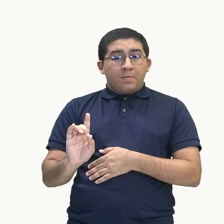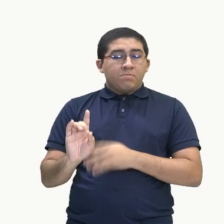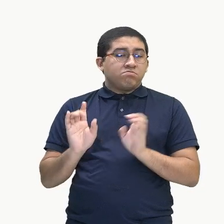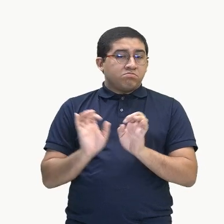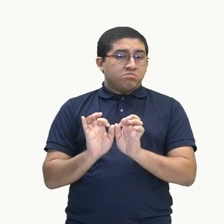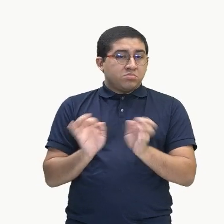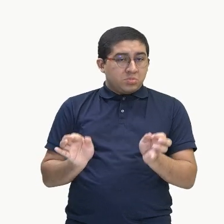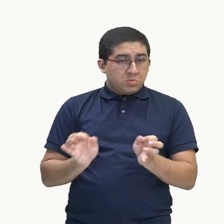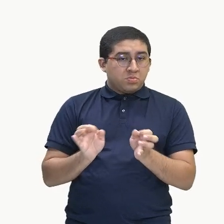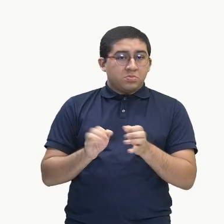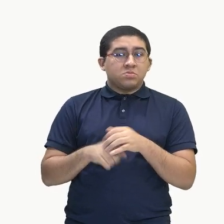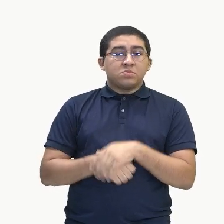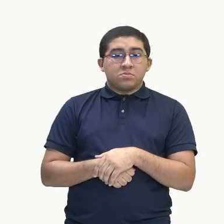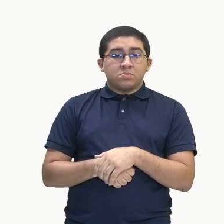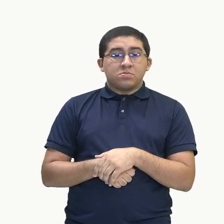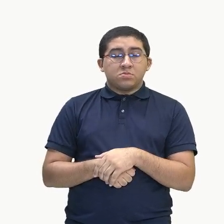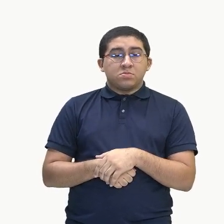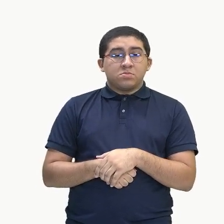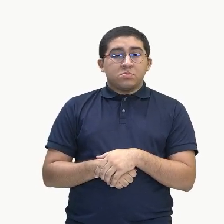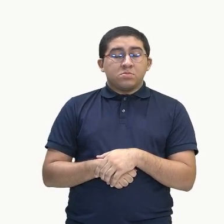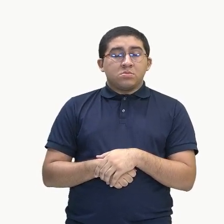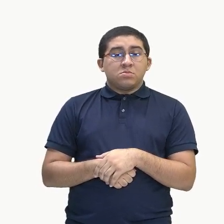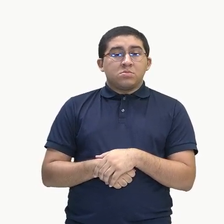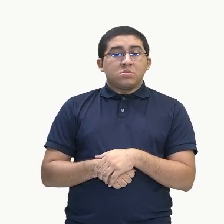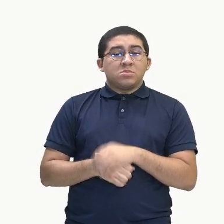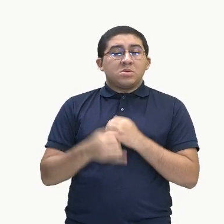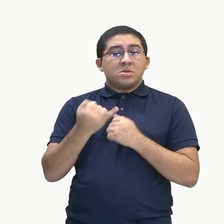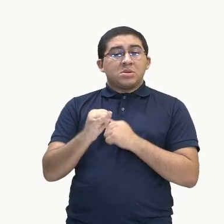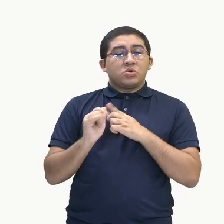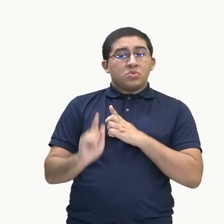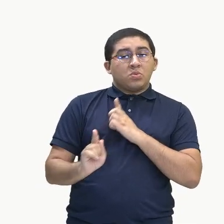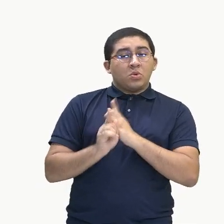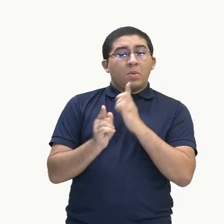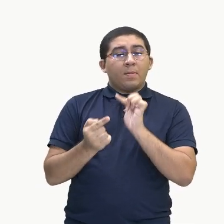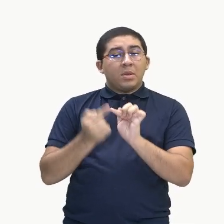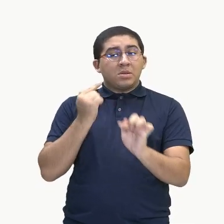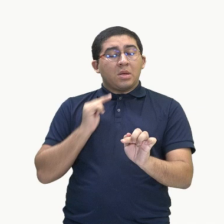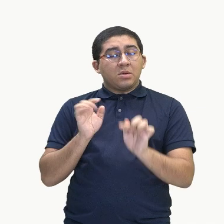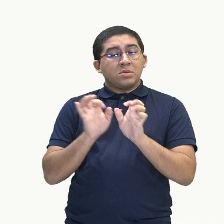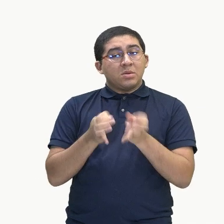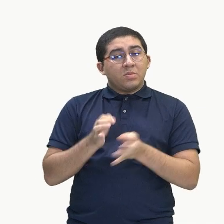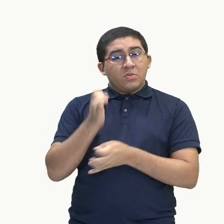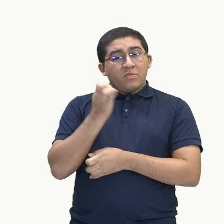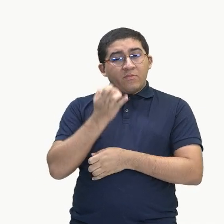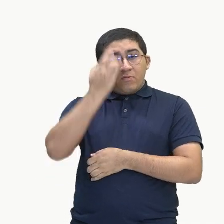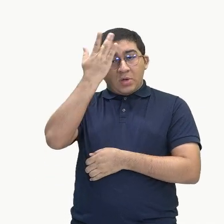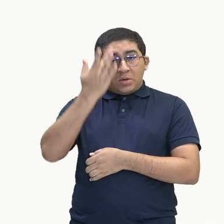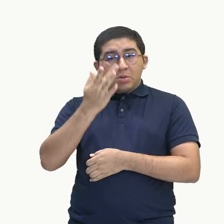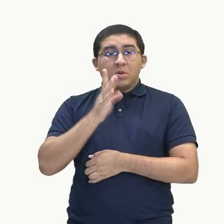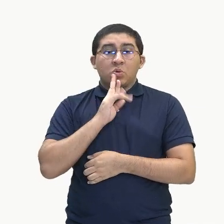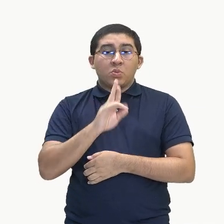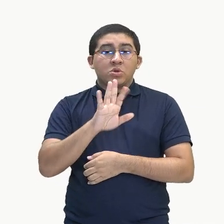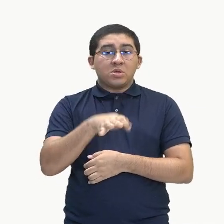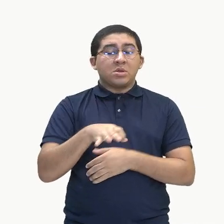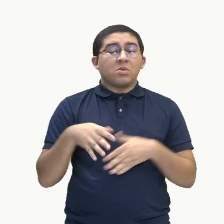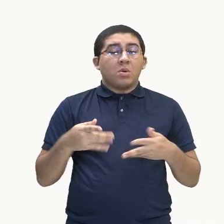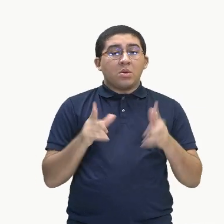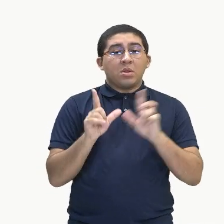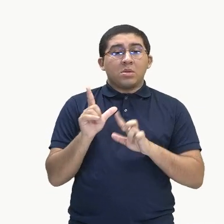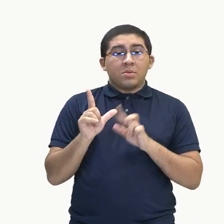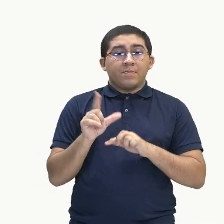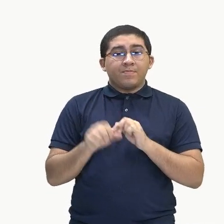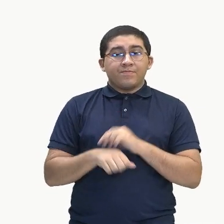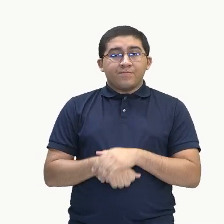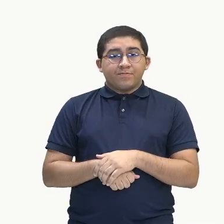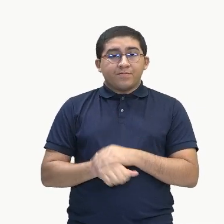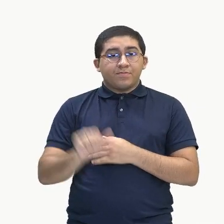Trabalhando, sempre descobrindo o passado, fica mais fácil. Então a resposta é